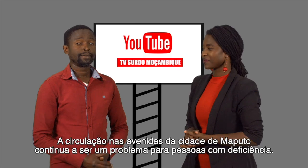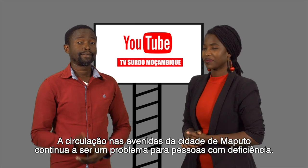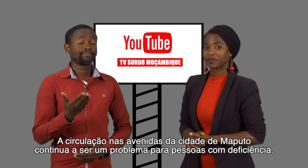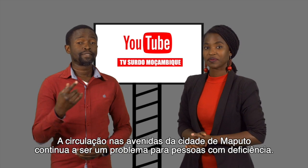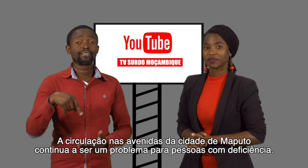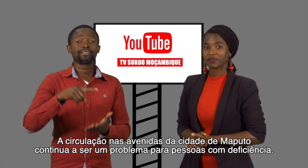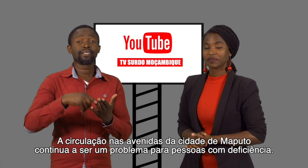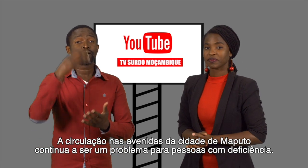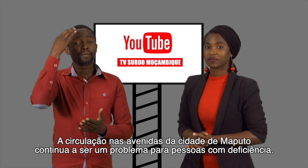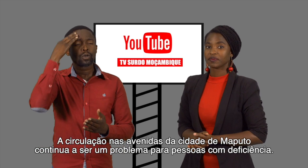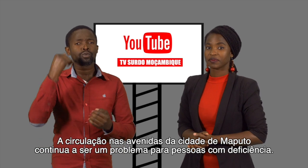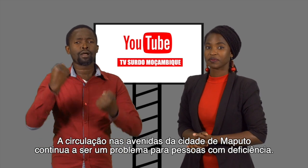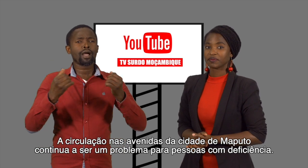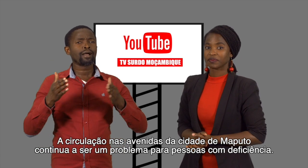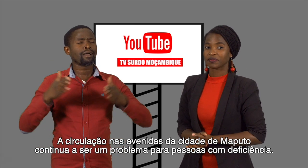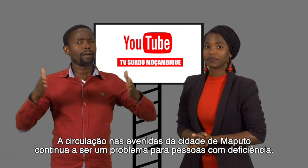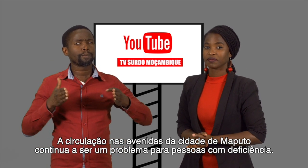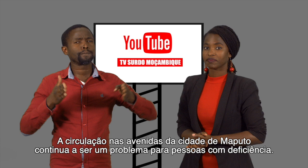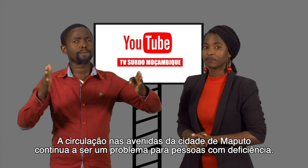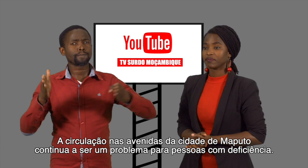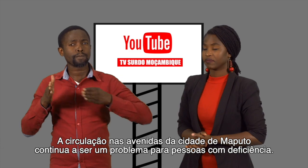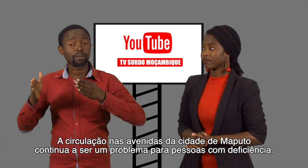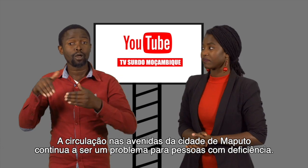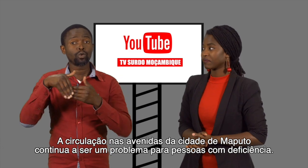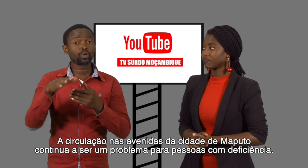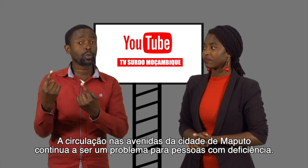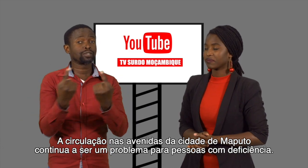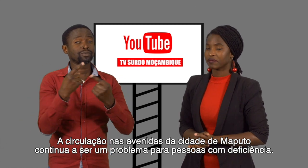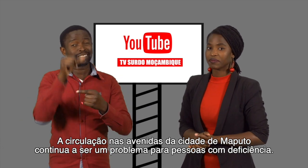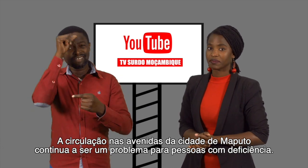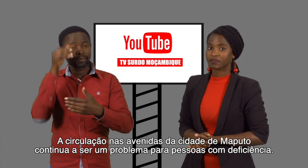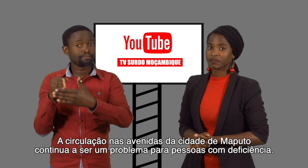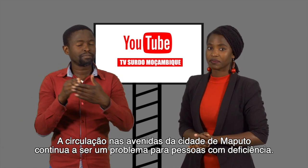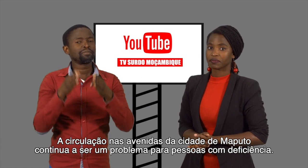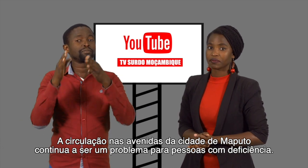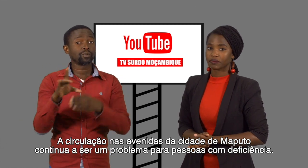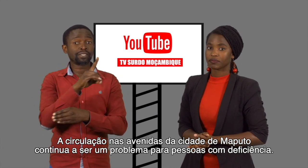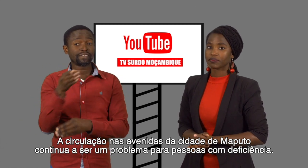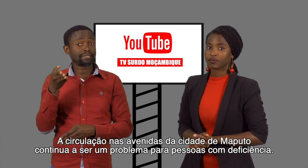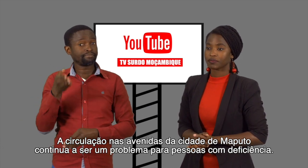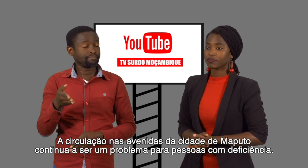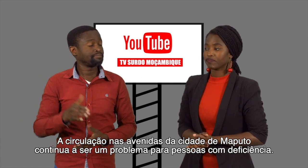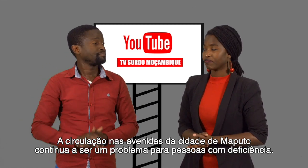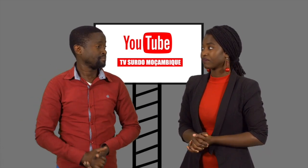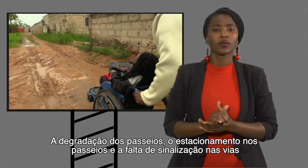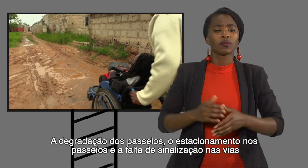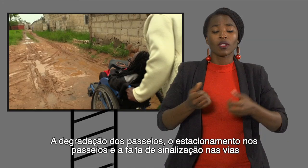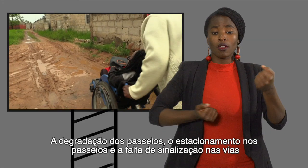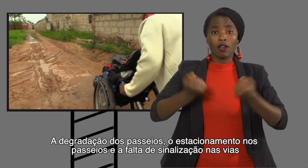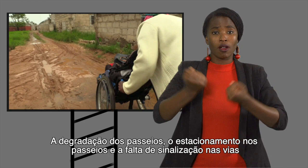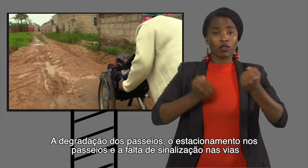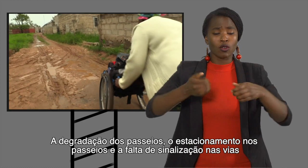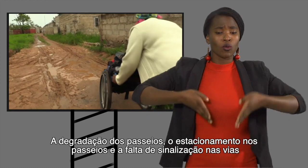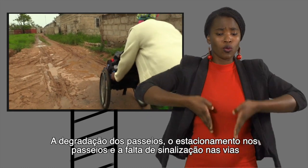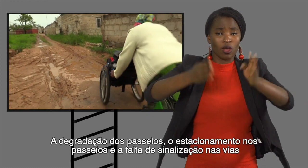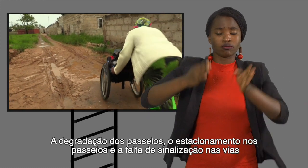A circulação nas avenidas da cidade de Maputo continua a ser um problema para pessoas com deficiência. A